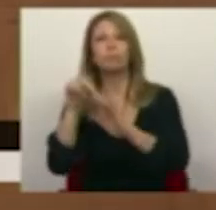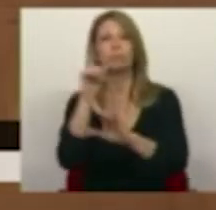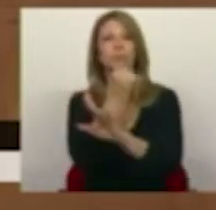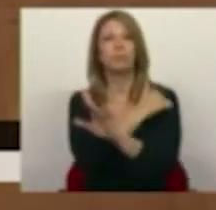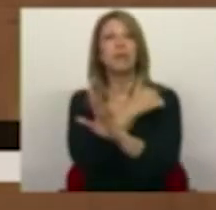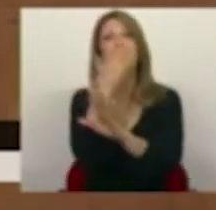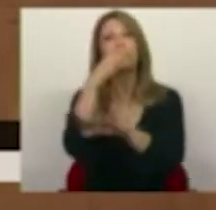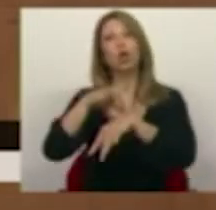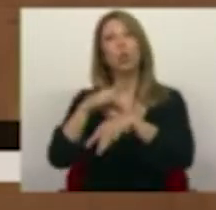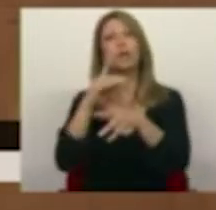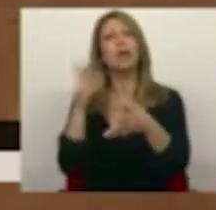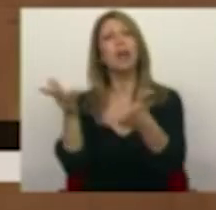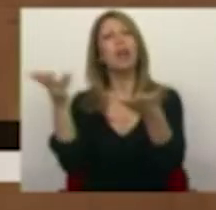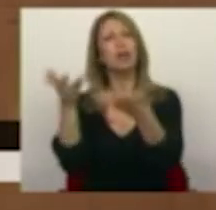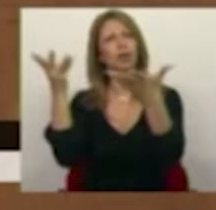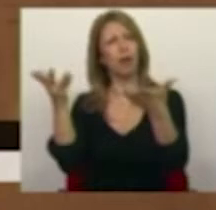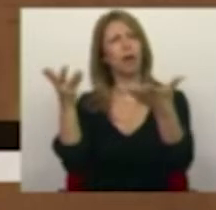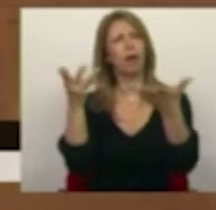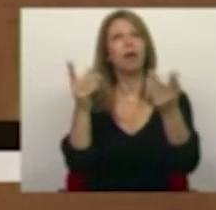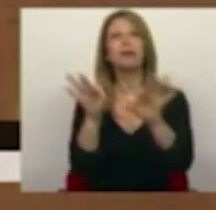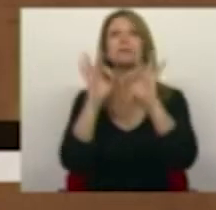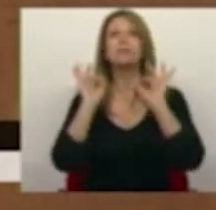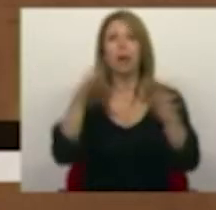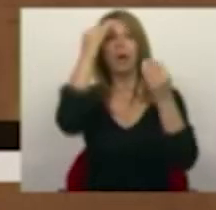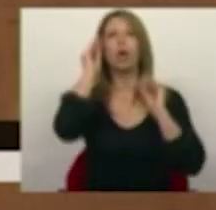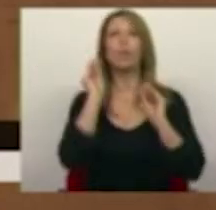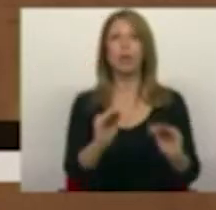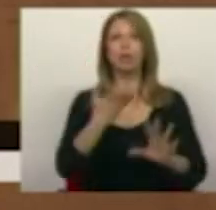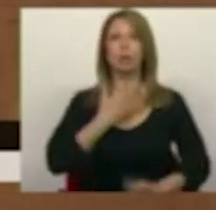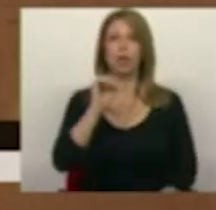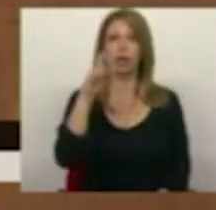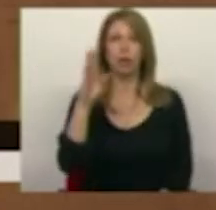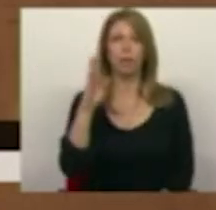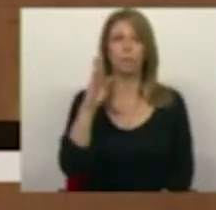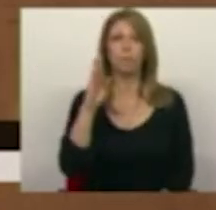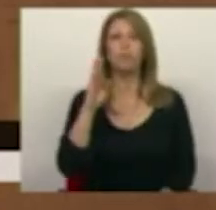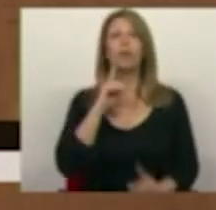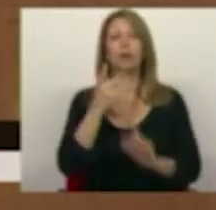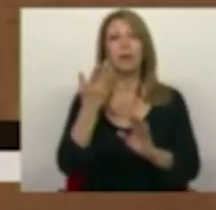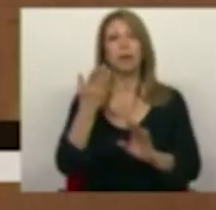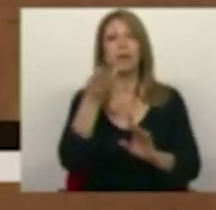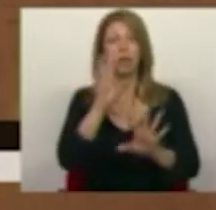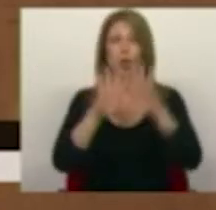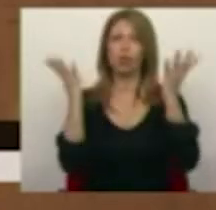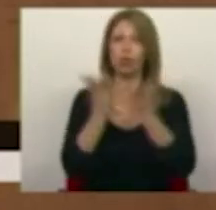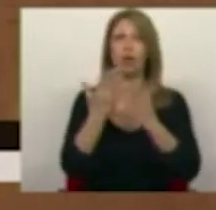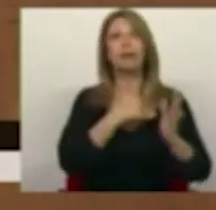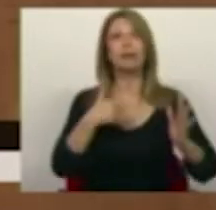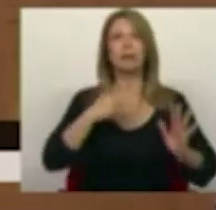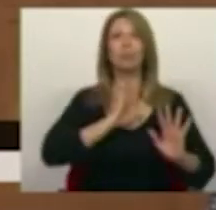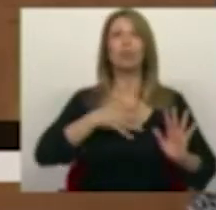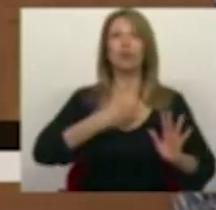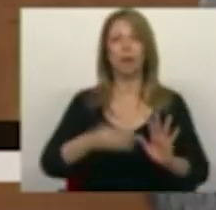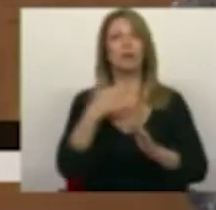ligeira, conforme recentes recomendações da Organização Mundial de Saúde. Sem prejuízo da preparação para o combate à doença